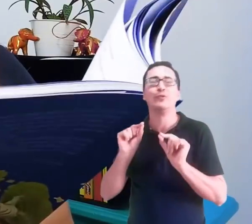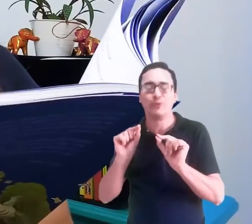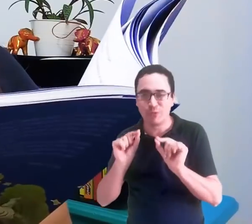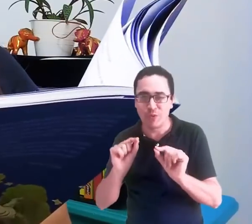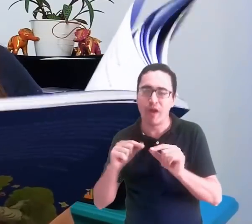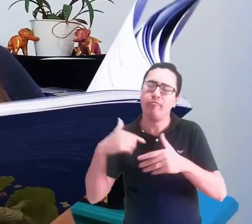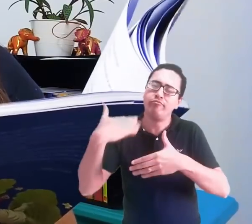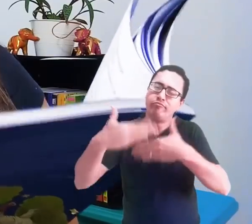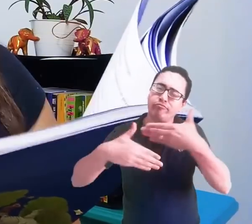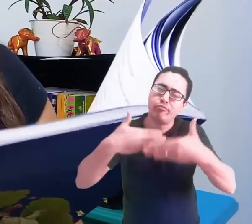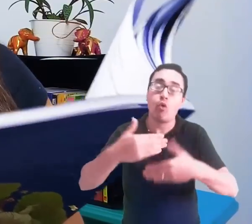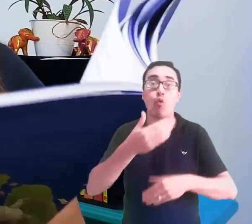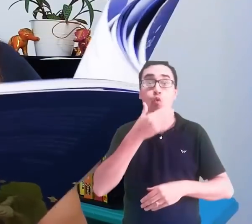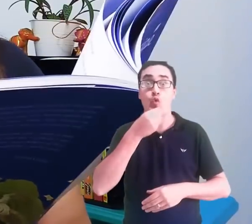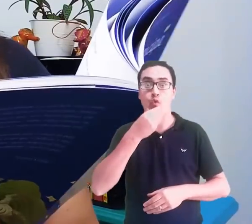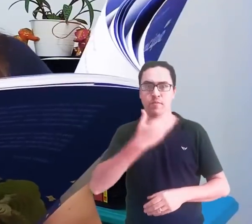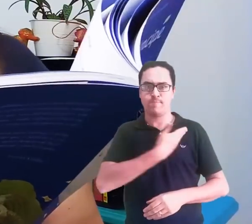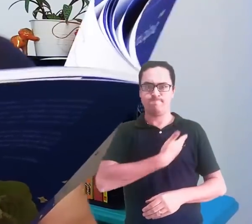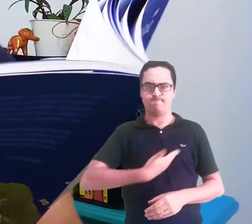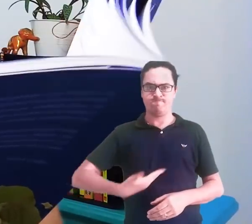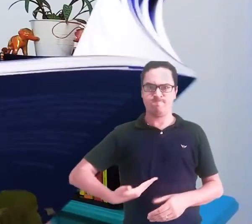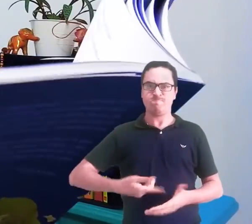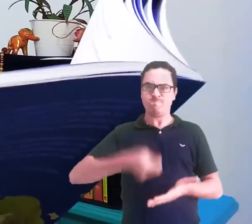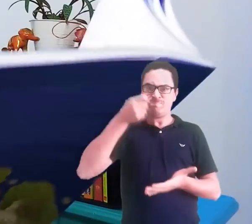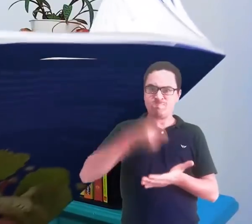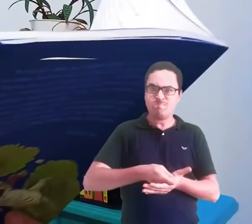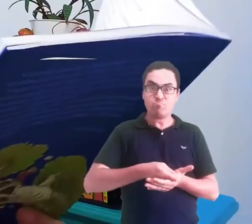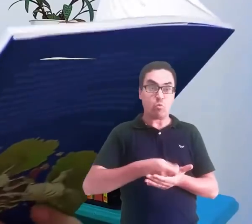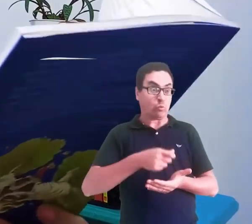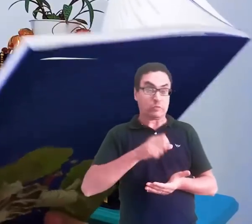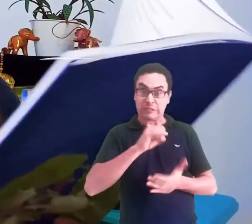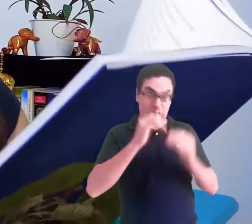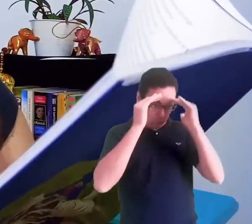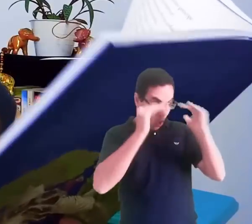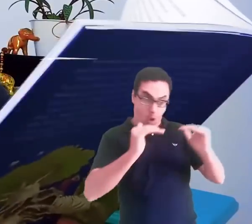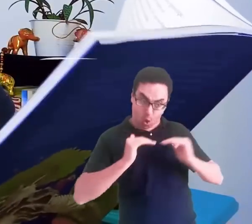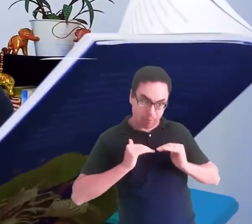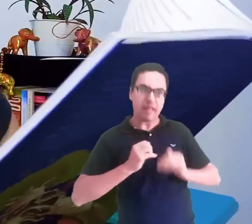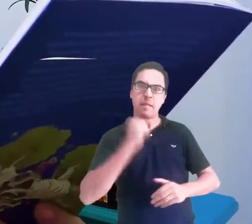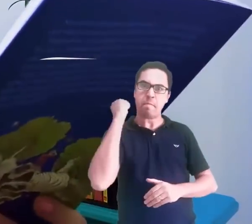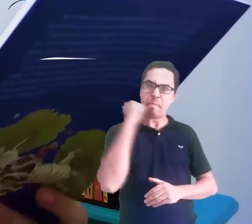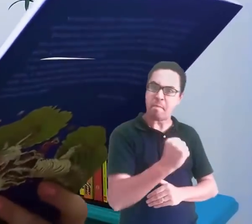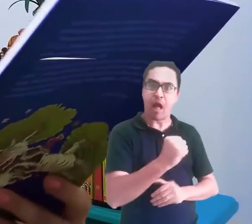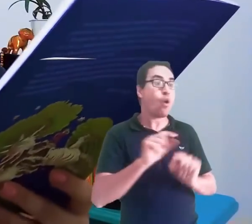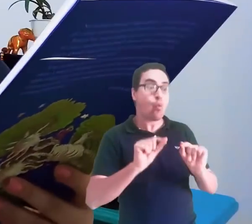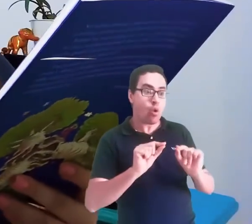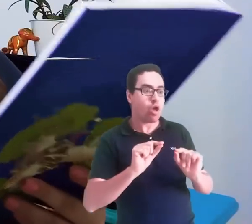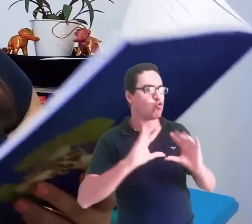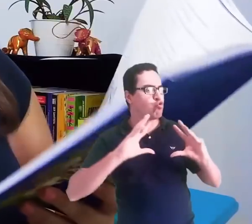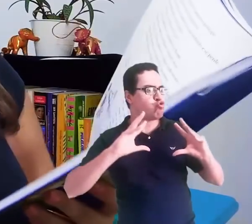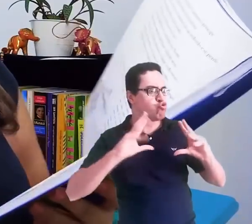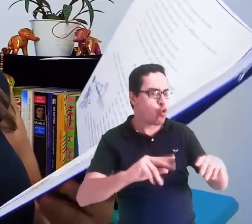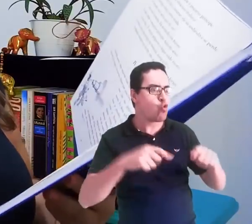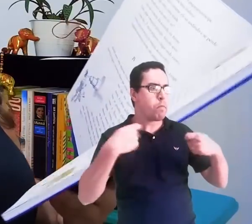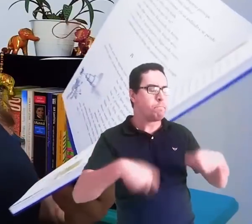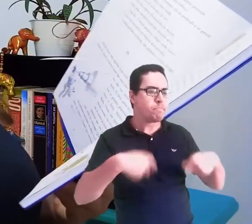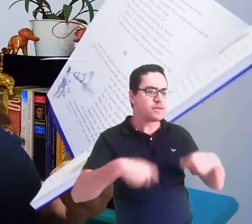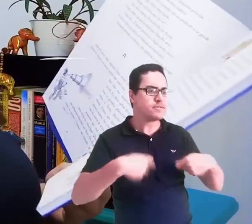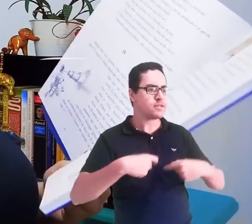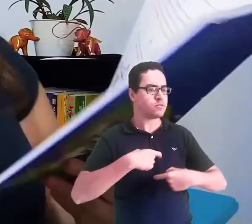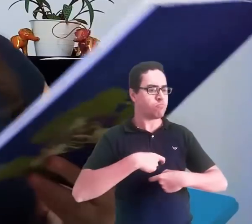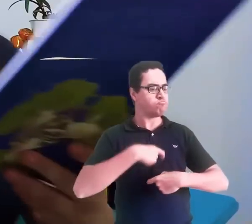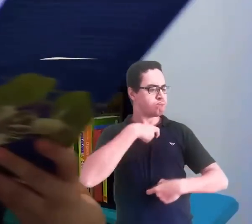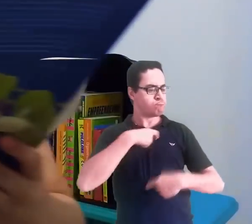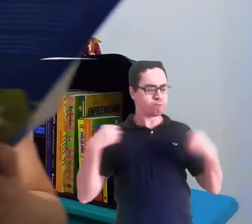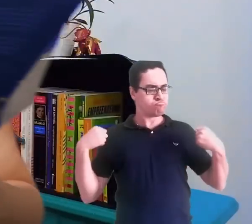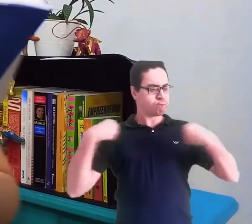ditador turco impôs a seu povo, sob pena de condenação à morte, que todos se vestissem à maneira